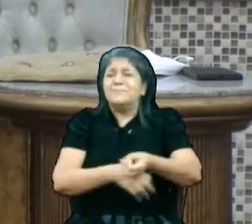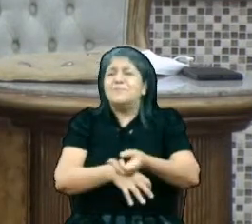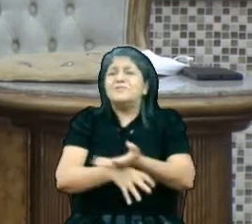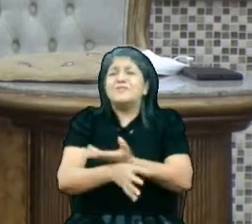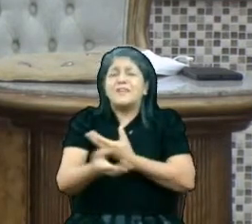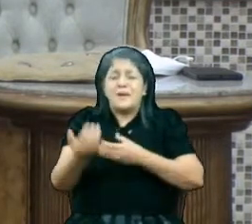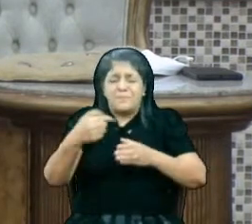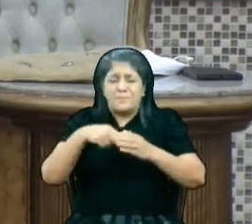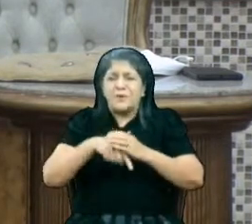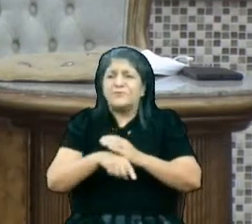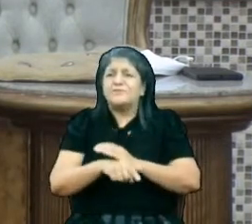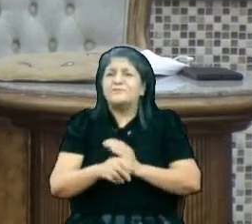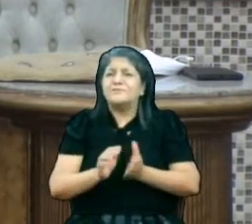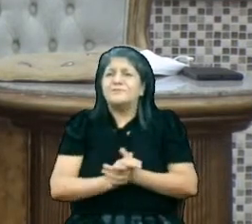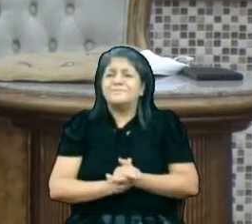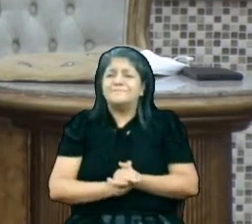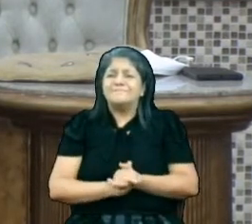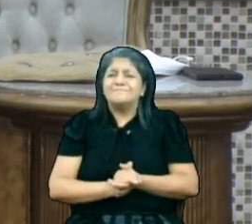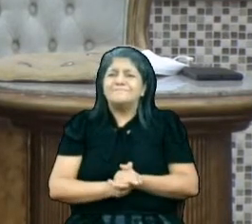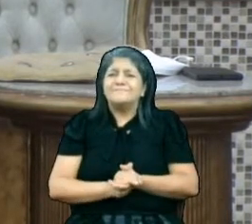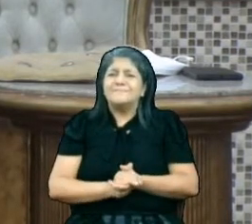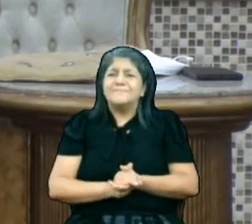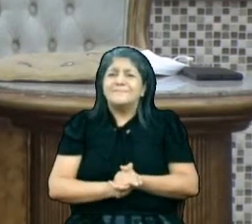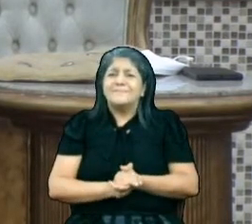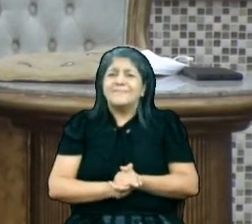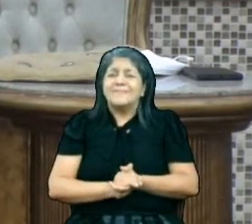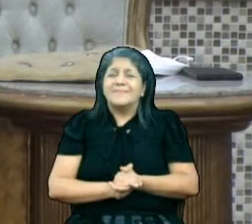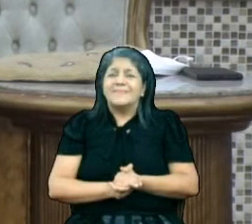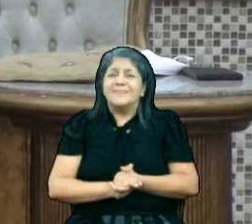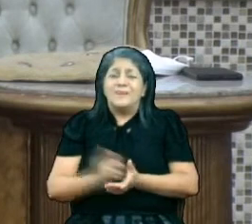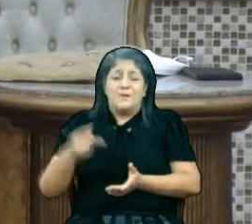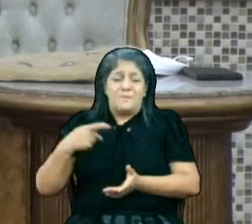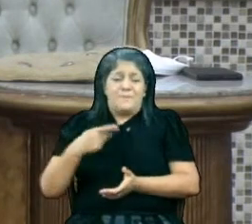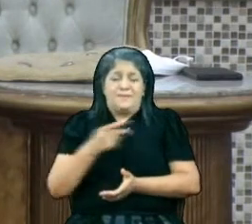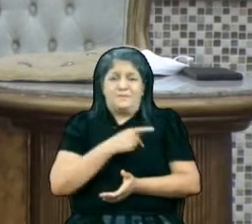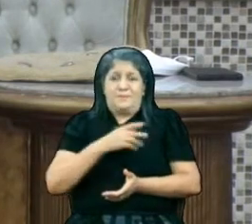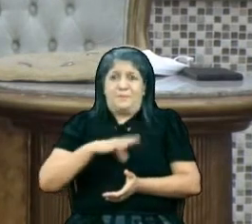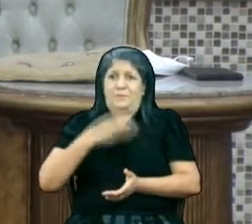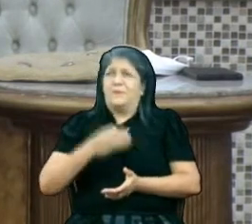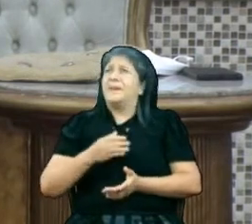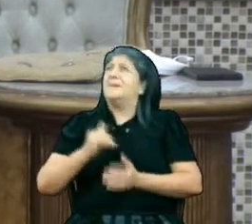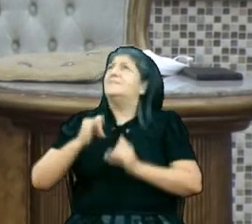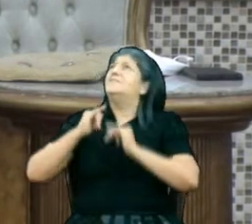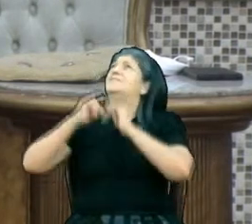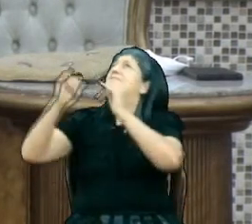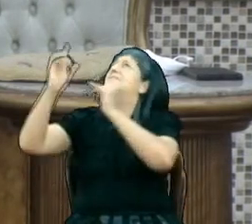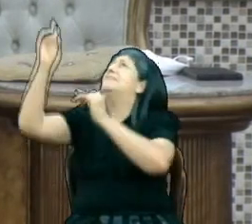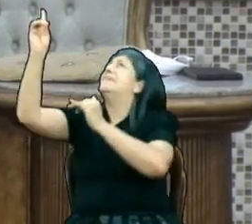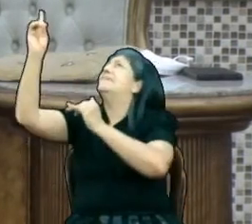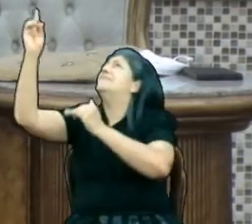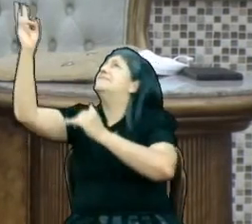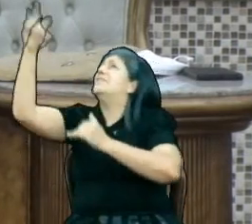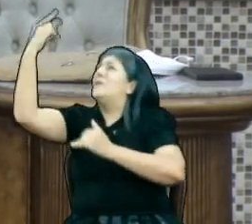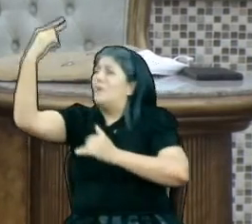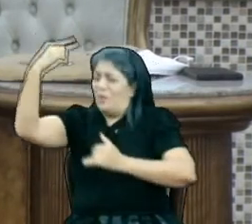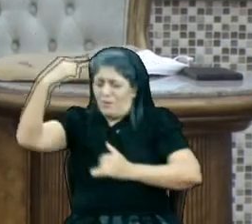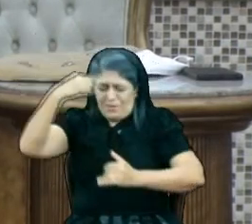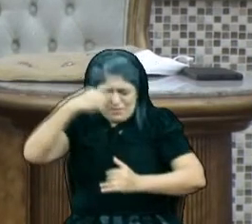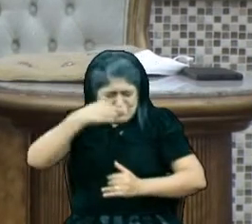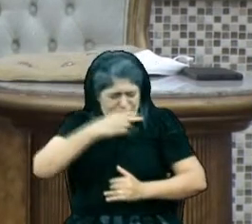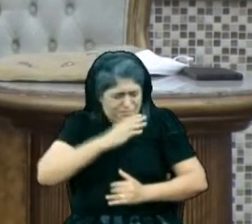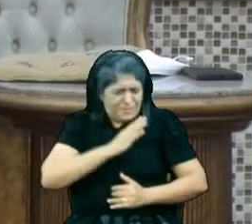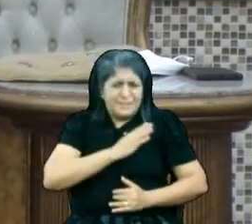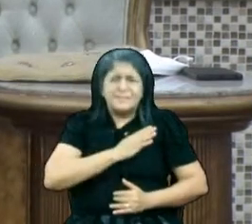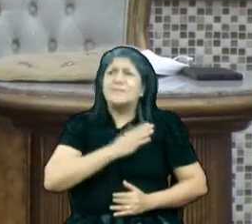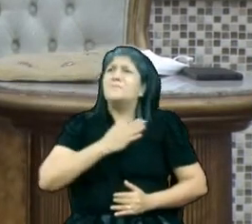e eu tenho coragem de dizer isso eu quero que você tem coragem também de Deus ver olhe para este coração aqui para esta